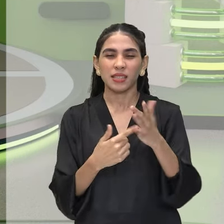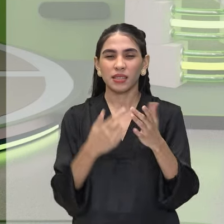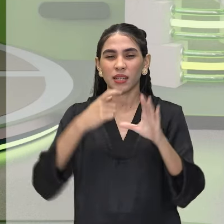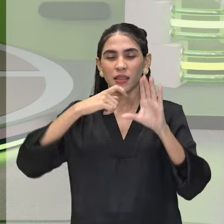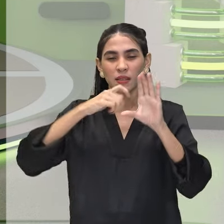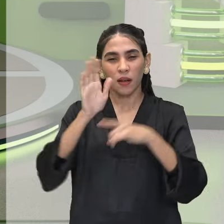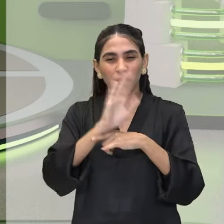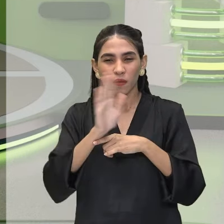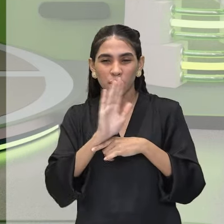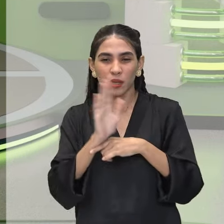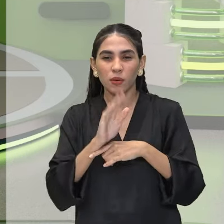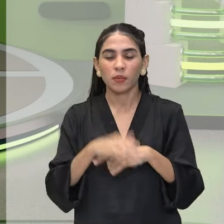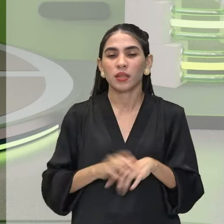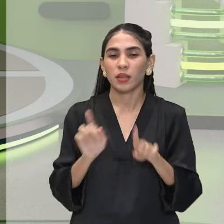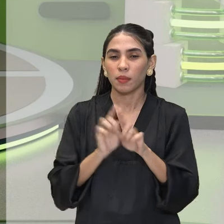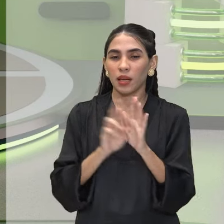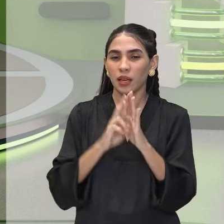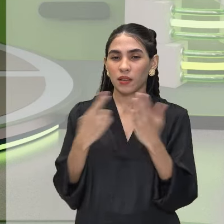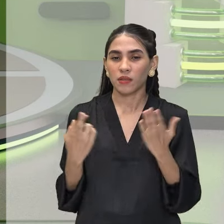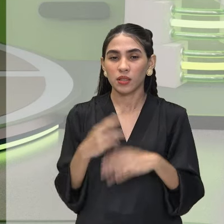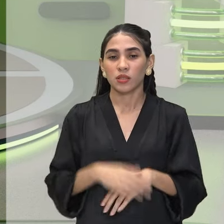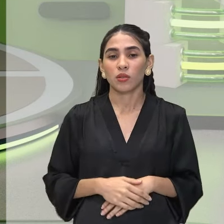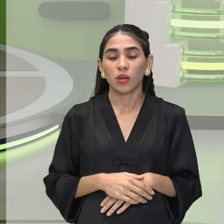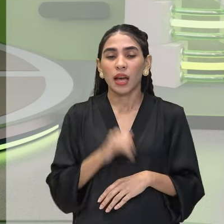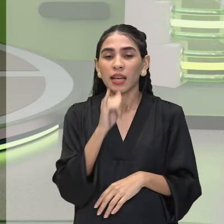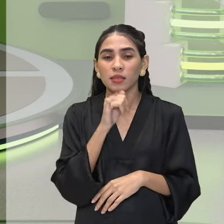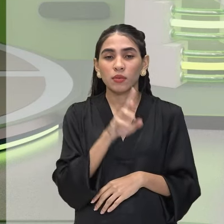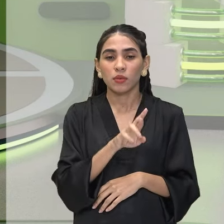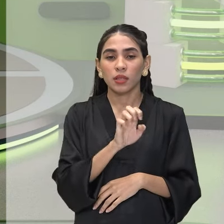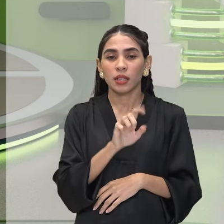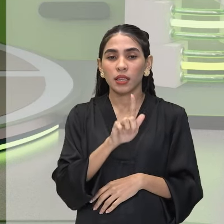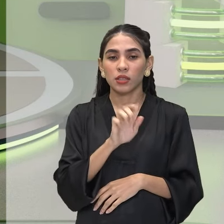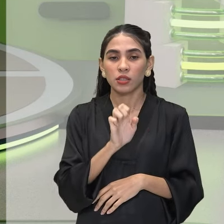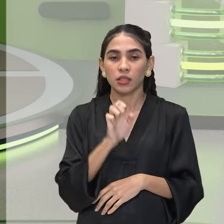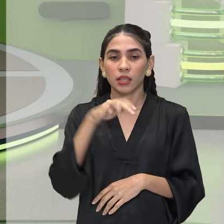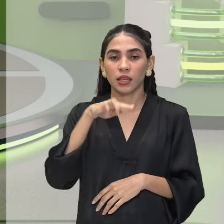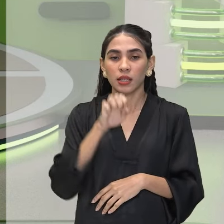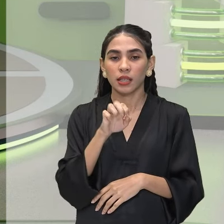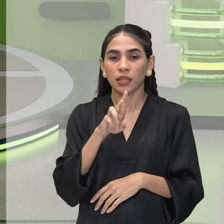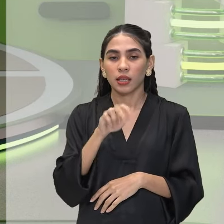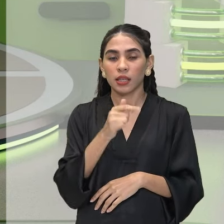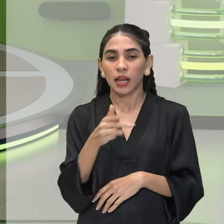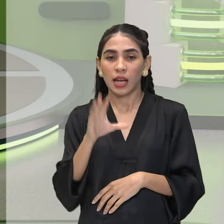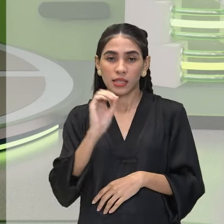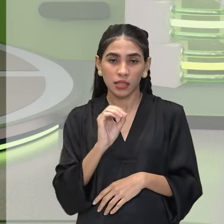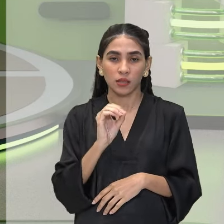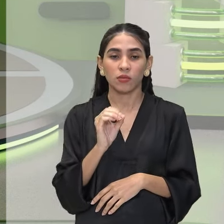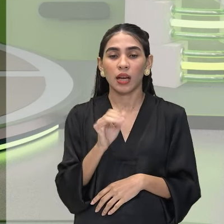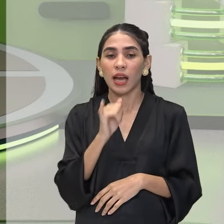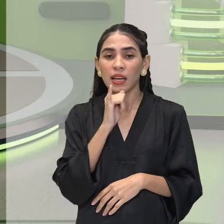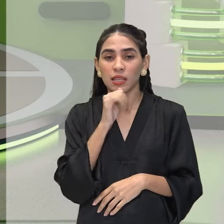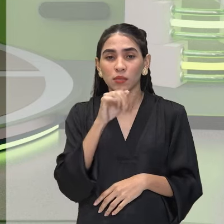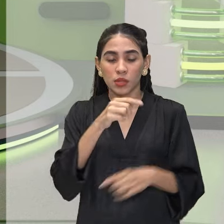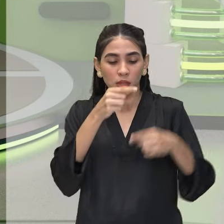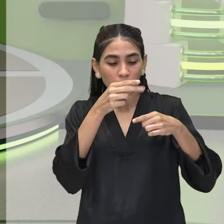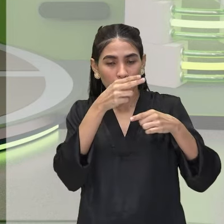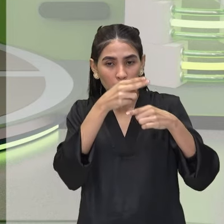é a propriedade desses indivíduos de se regenerar. Ele tem um alto potencial de se regenerar, quer dizer que se você